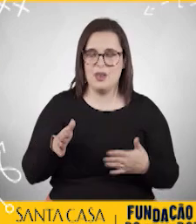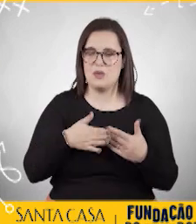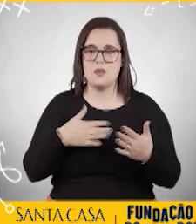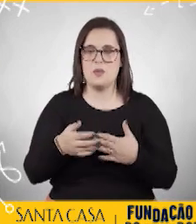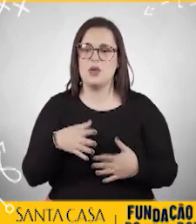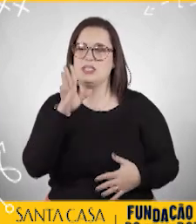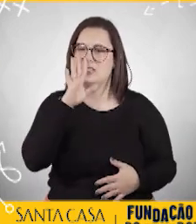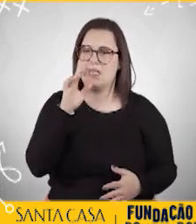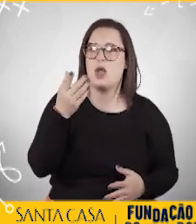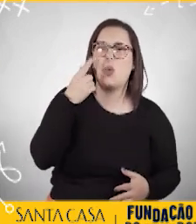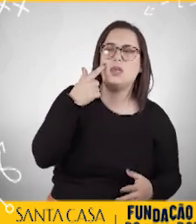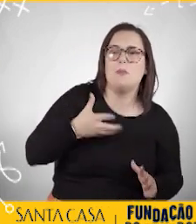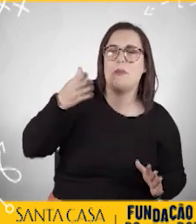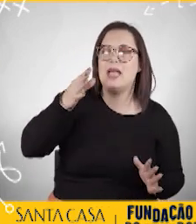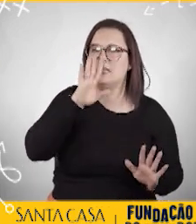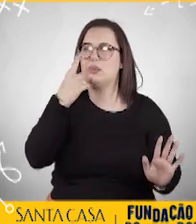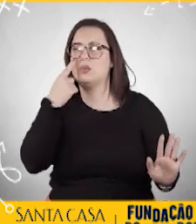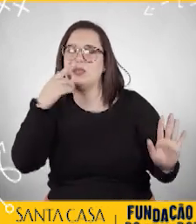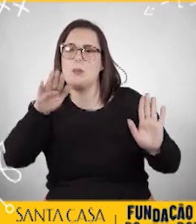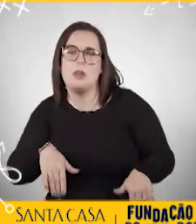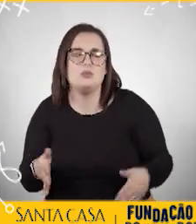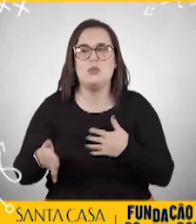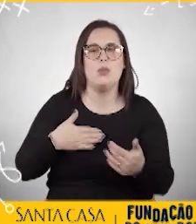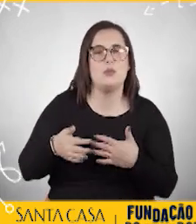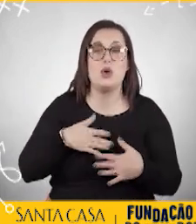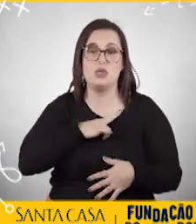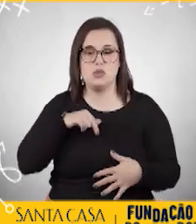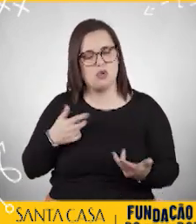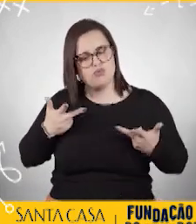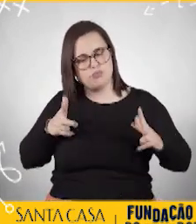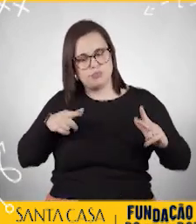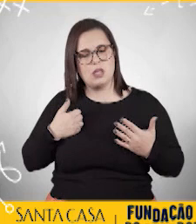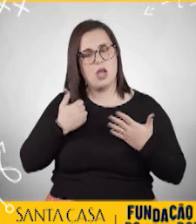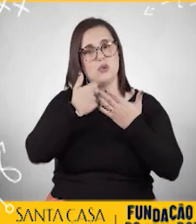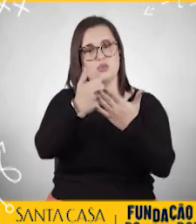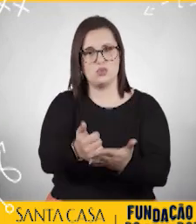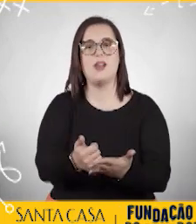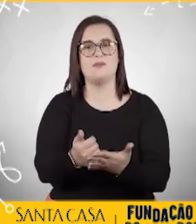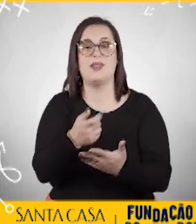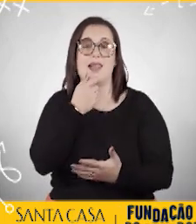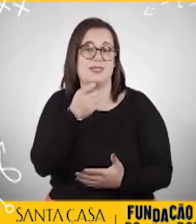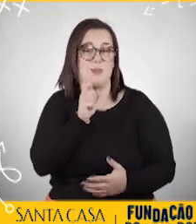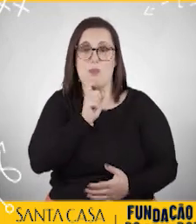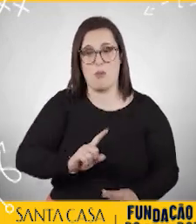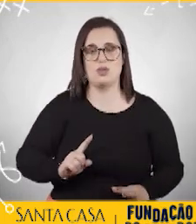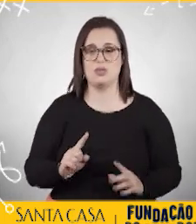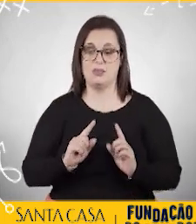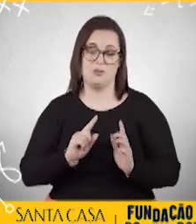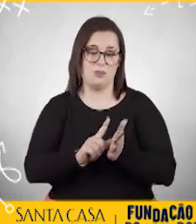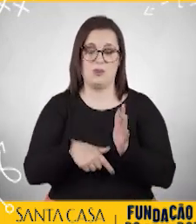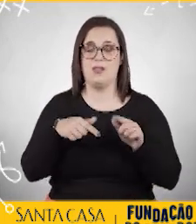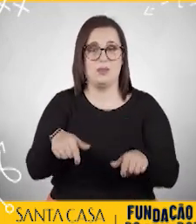de sermos figuras mais ou menos conhecidas, mas nos disponibilizarmos para ajudar na medida do possível